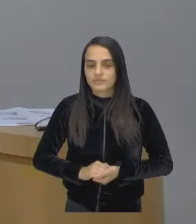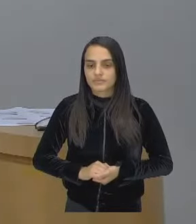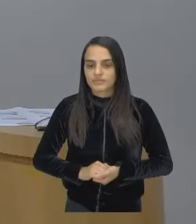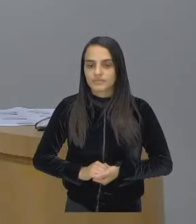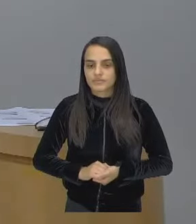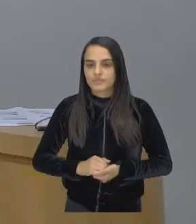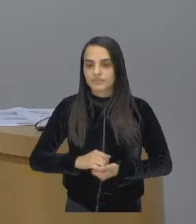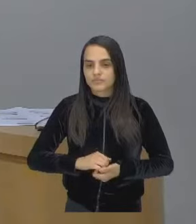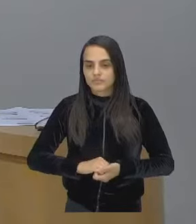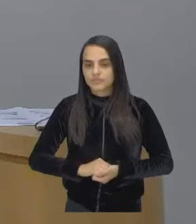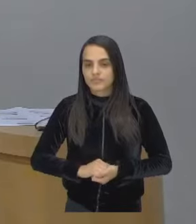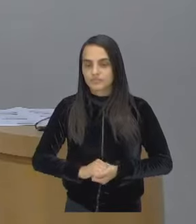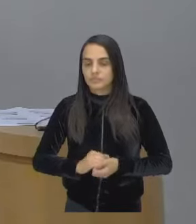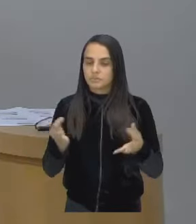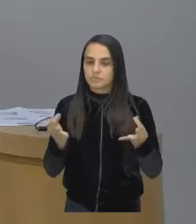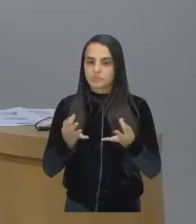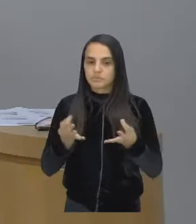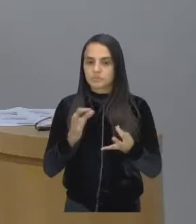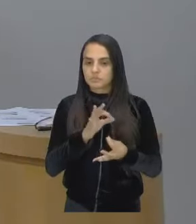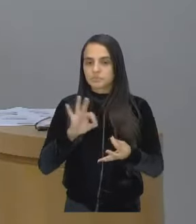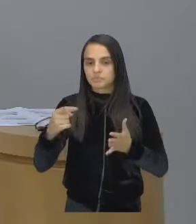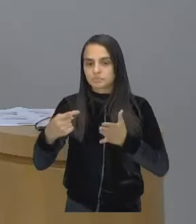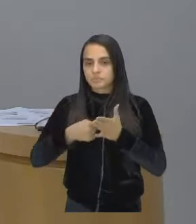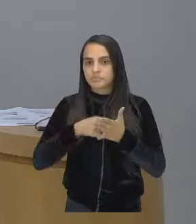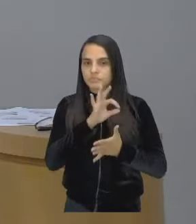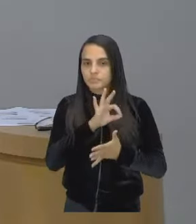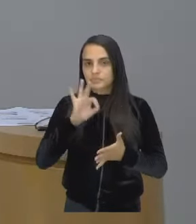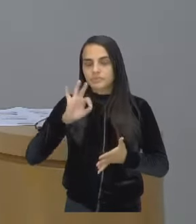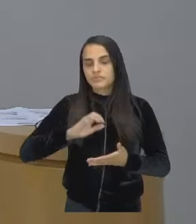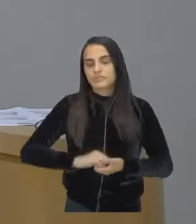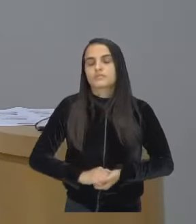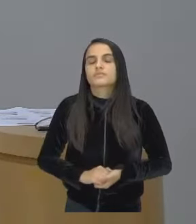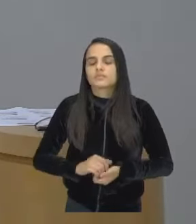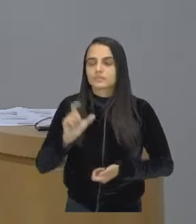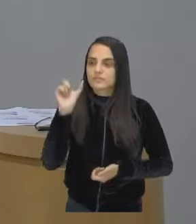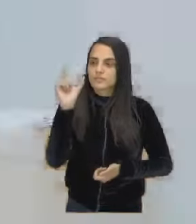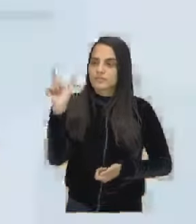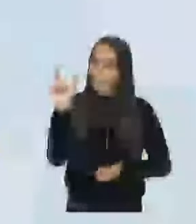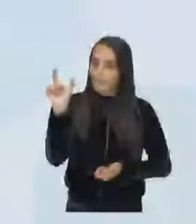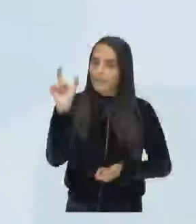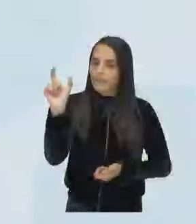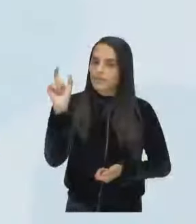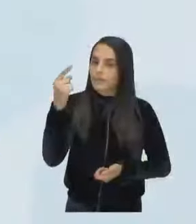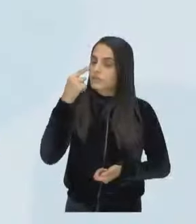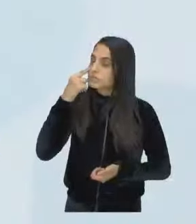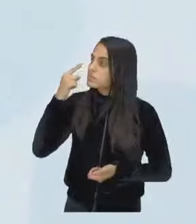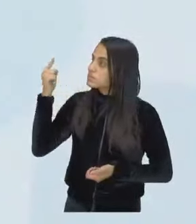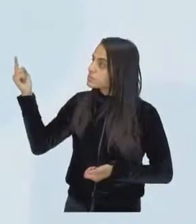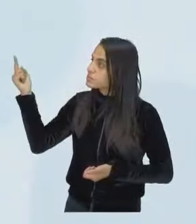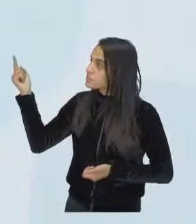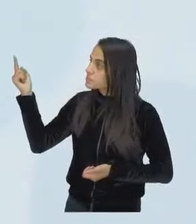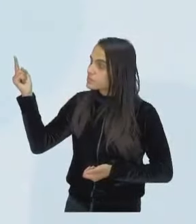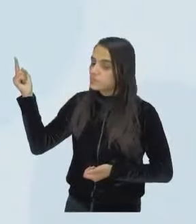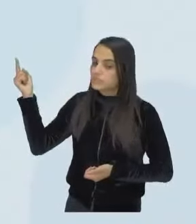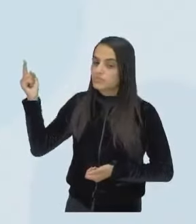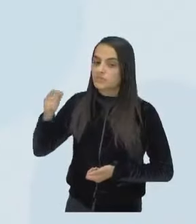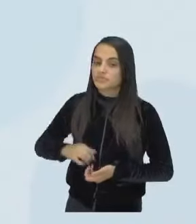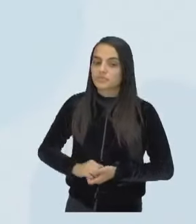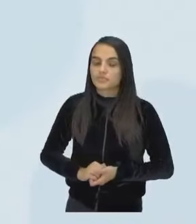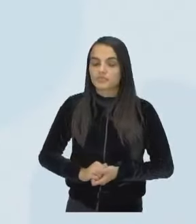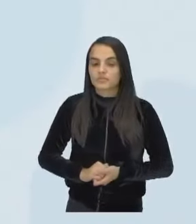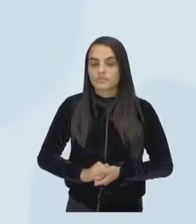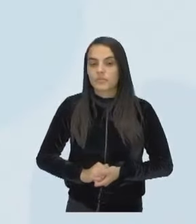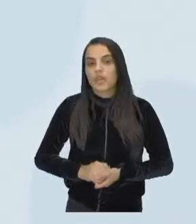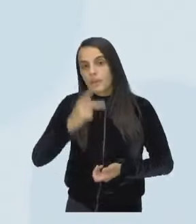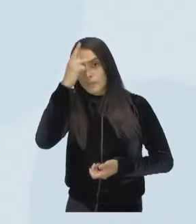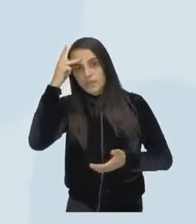gender, né? Mas perfeita, ótima pergunta. E se a gente prestar atenção para a palavrinha firefighter, é só a gente dividir no meio, né? Então, é alguém que